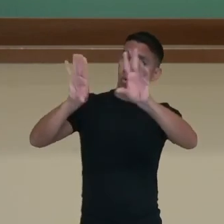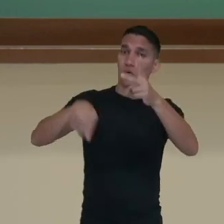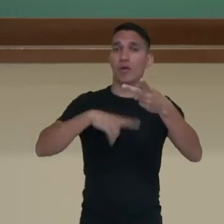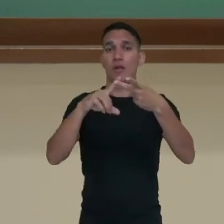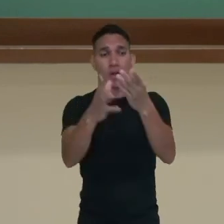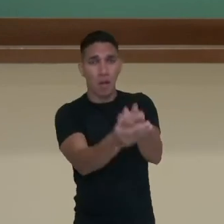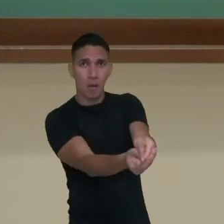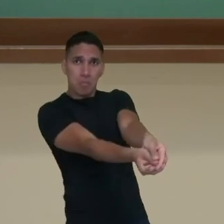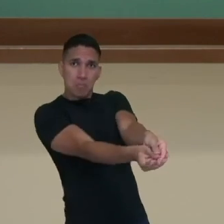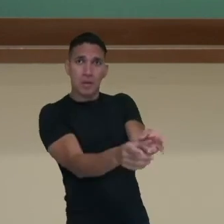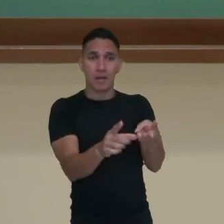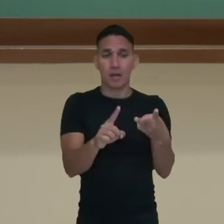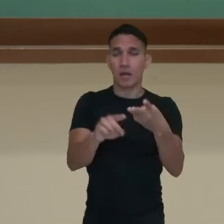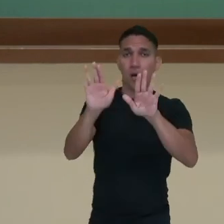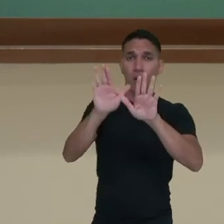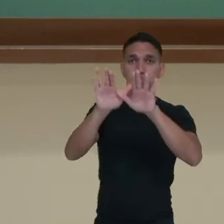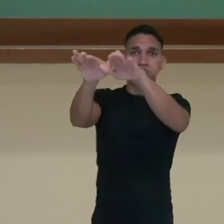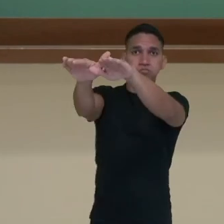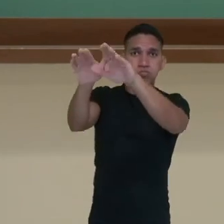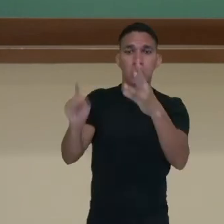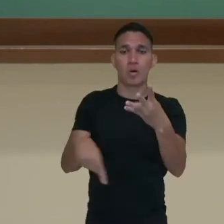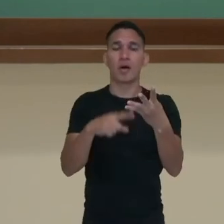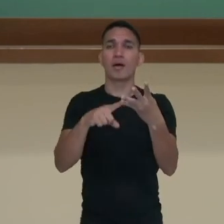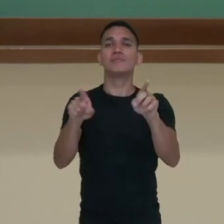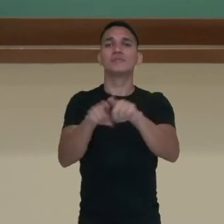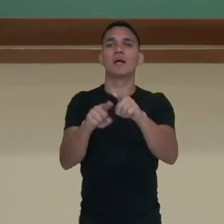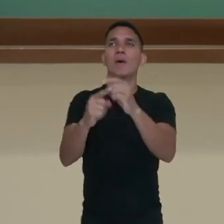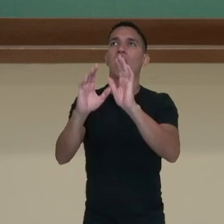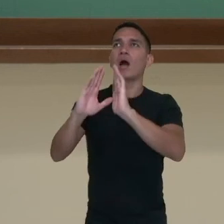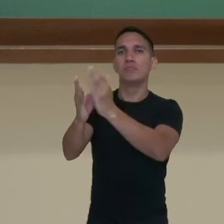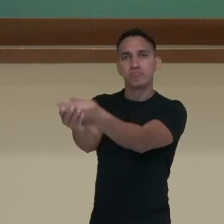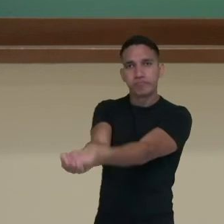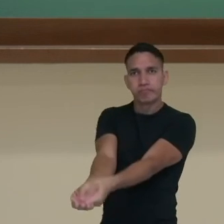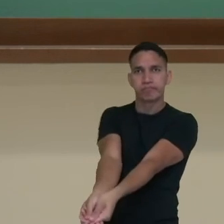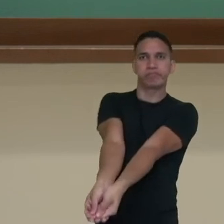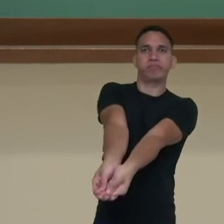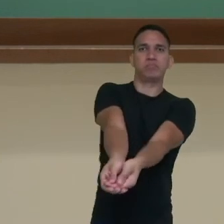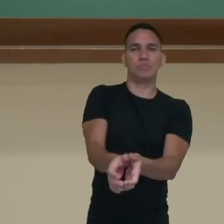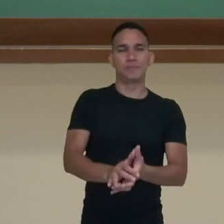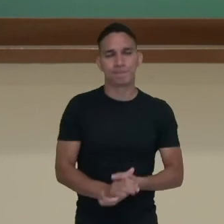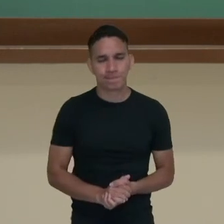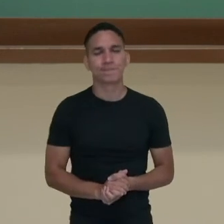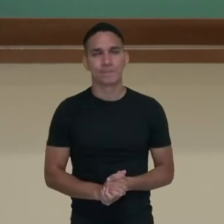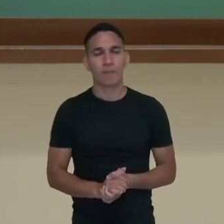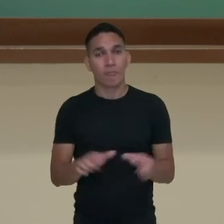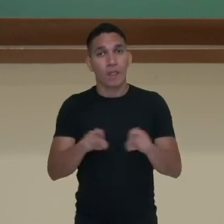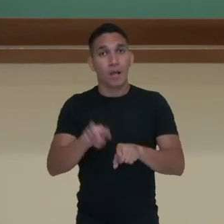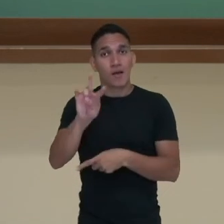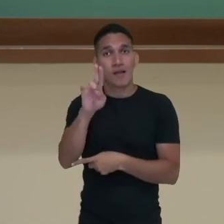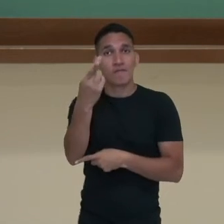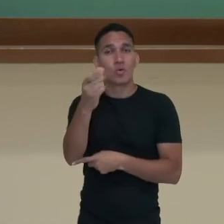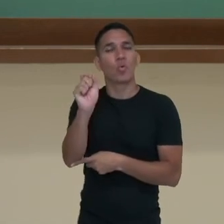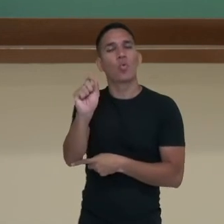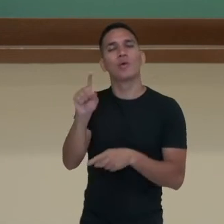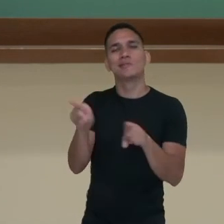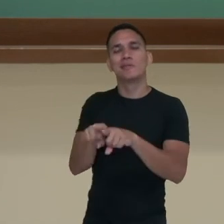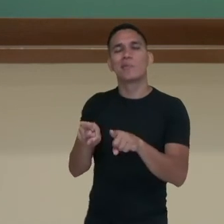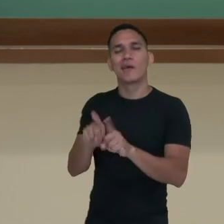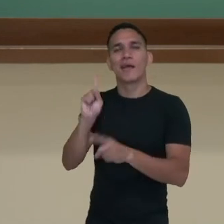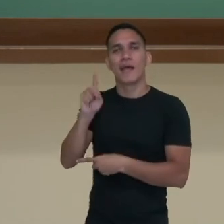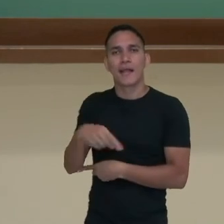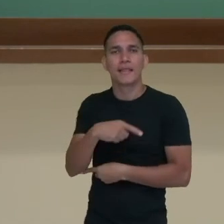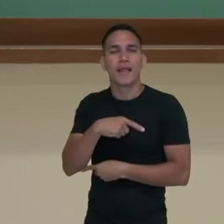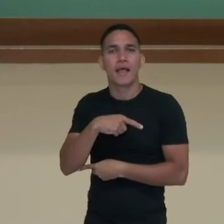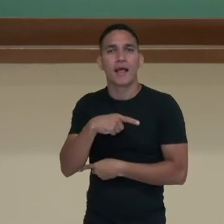manchete, o bloqueio, né? Tem a recepção, enfim. E vimos que ele teve ali a